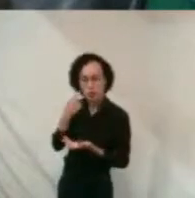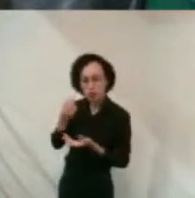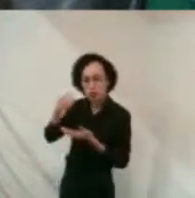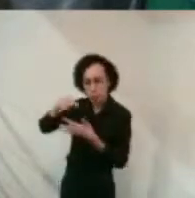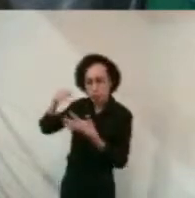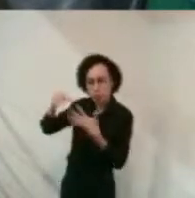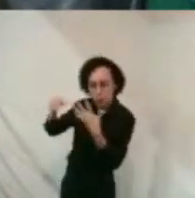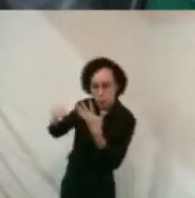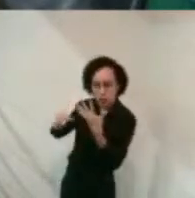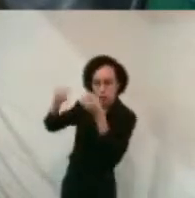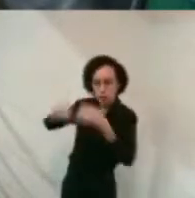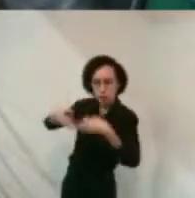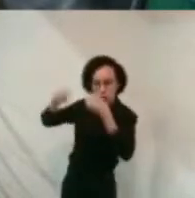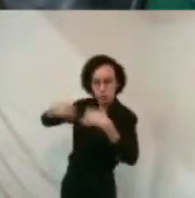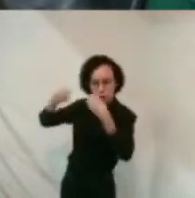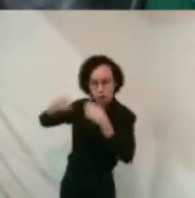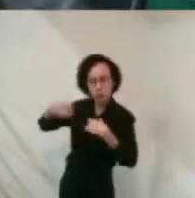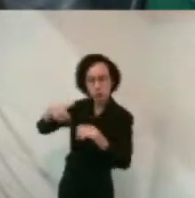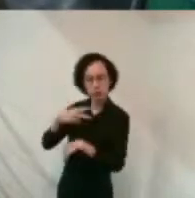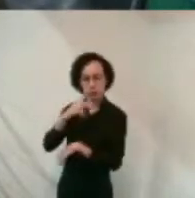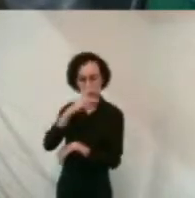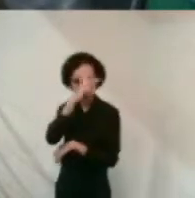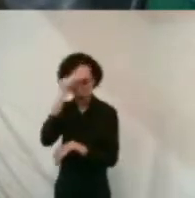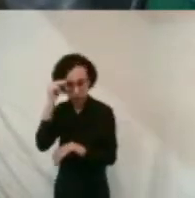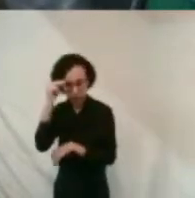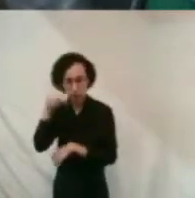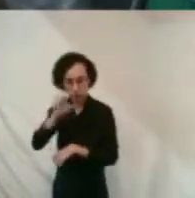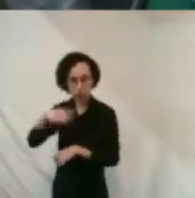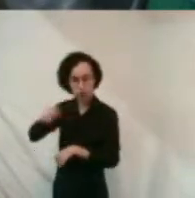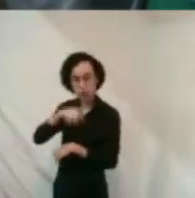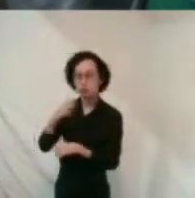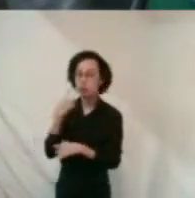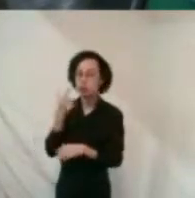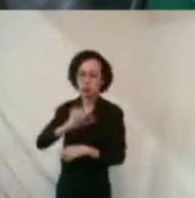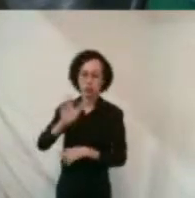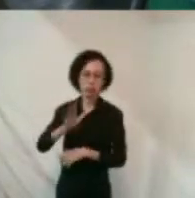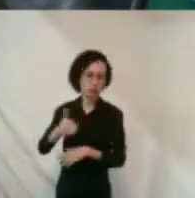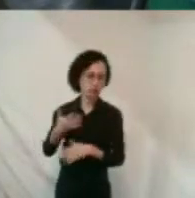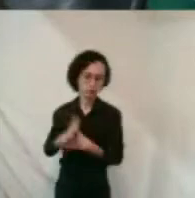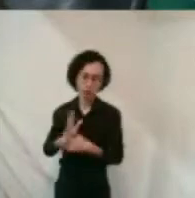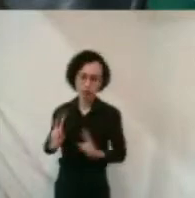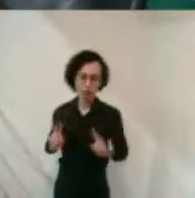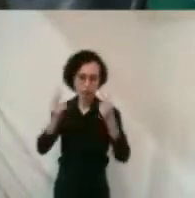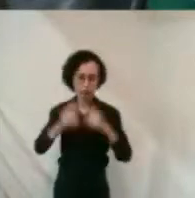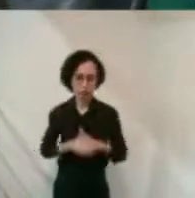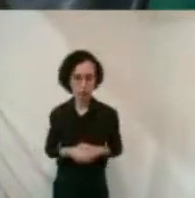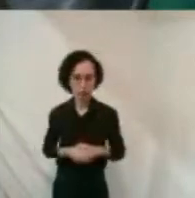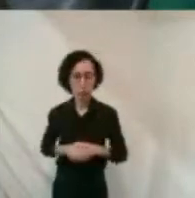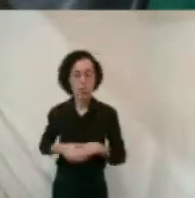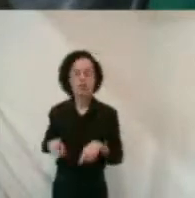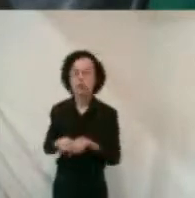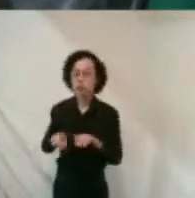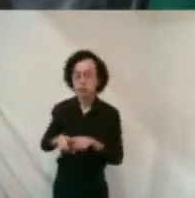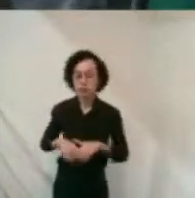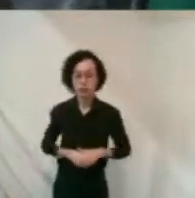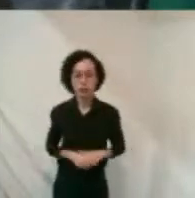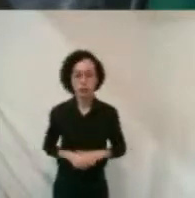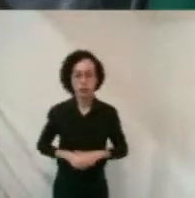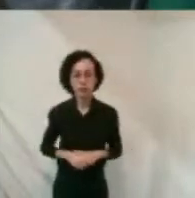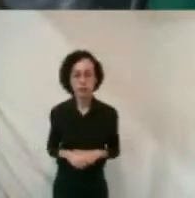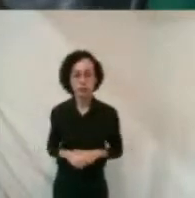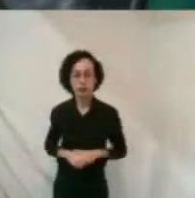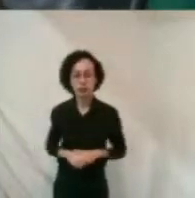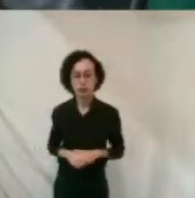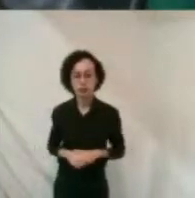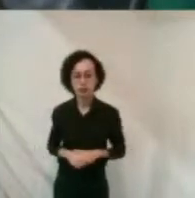lixão lá da cidade dele. Se você já conseguir isso, já é uma grande vitória. Além disso, vamos lá, é para